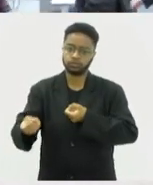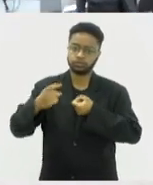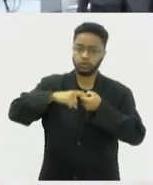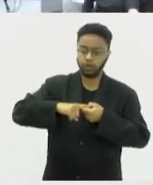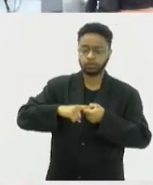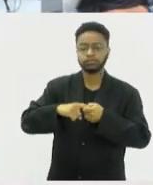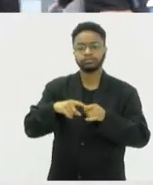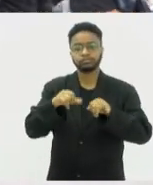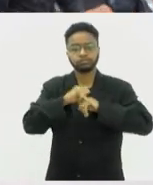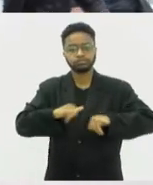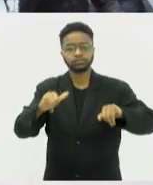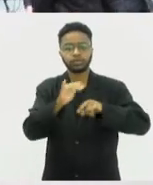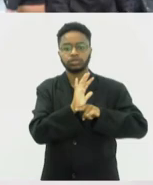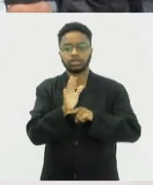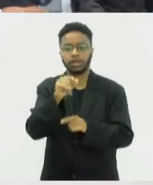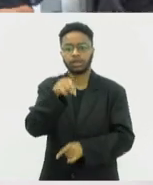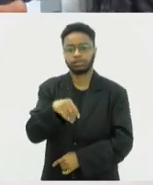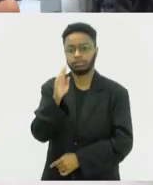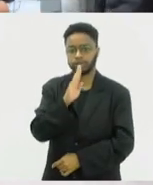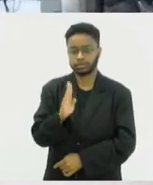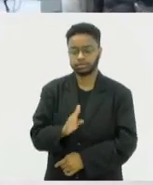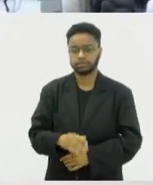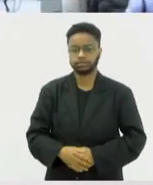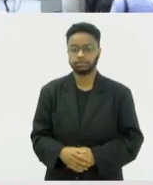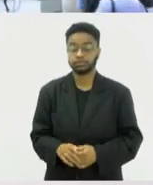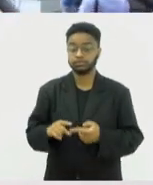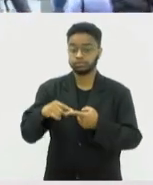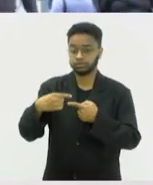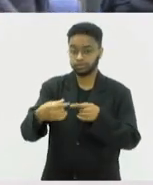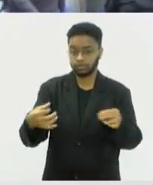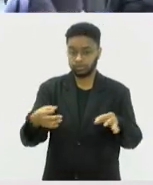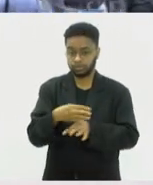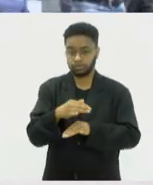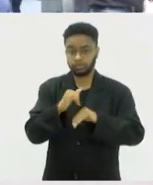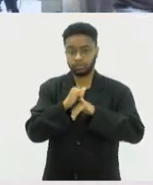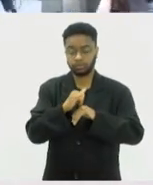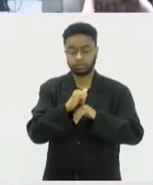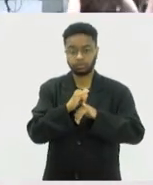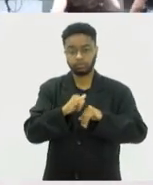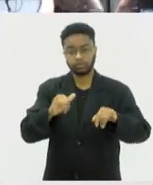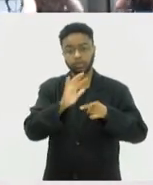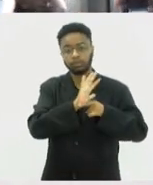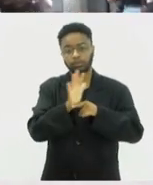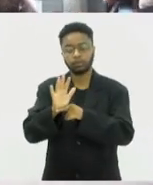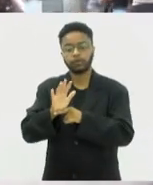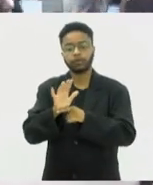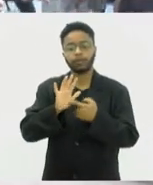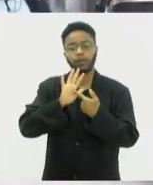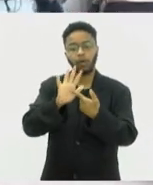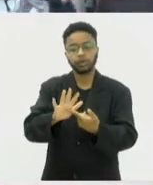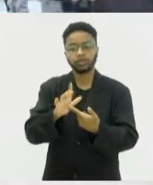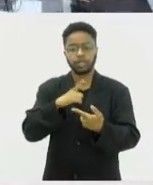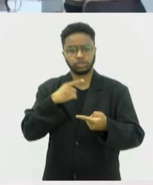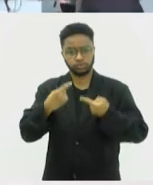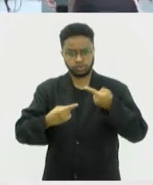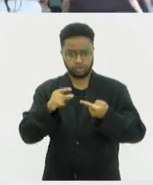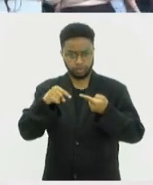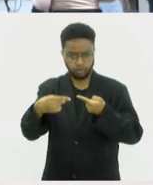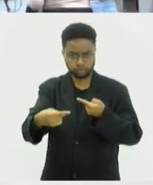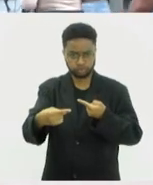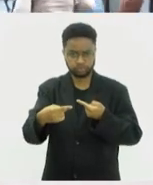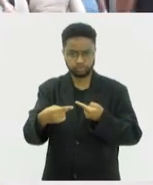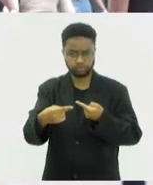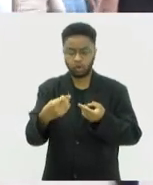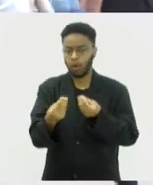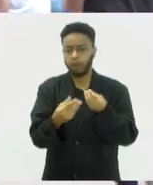brasileiro. E após a exibição desses filmes nesse espaço, existe um diálogo, existe um debate a respeito desses filmes? Como é que funciona isso? Então,